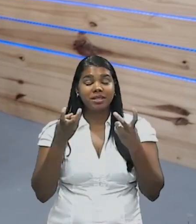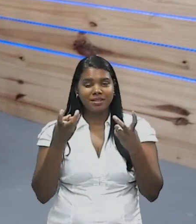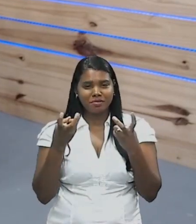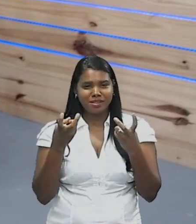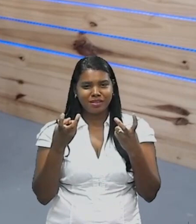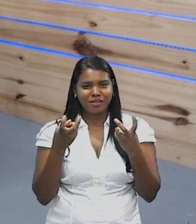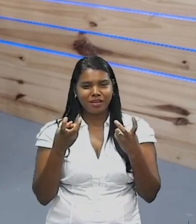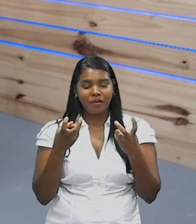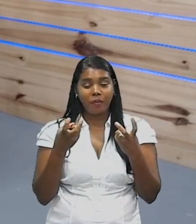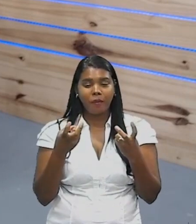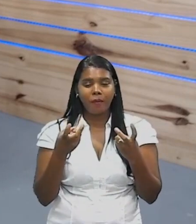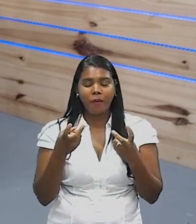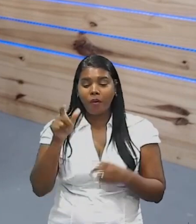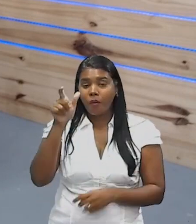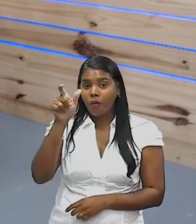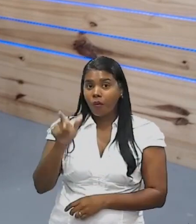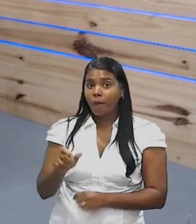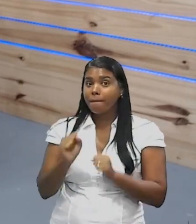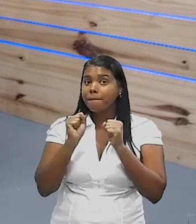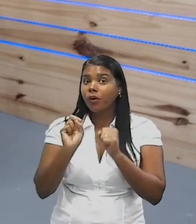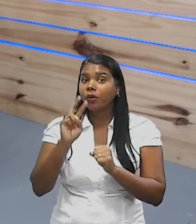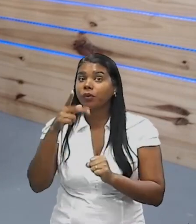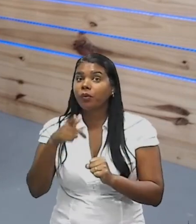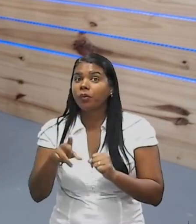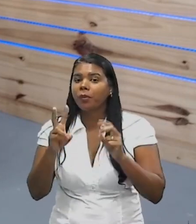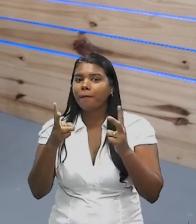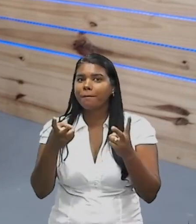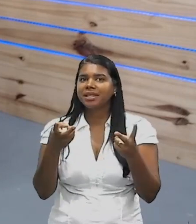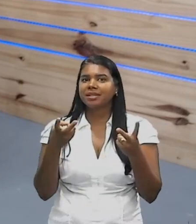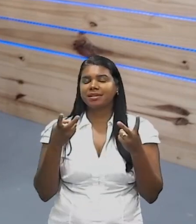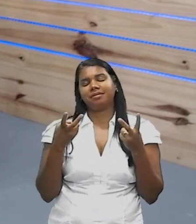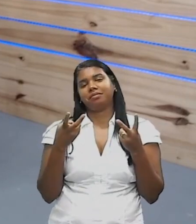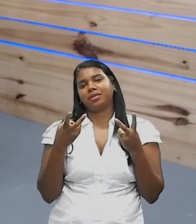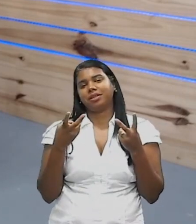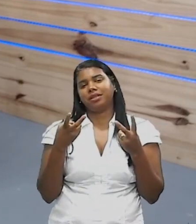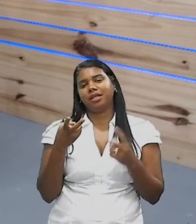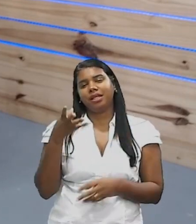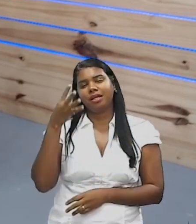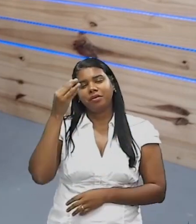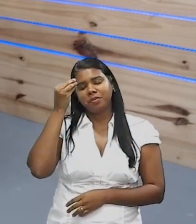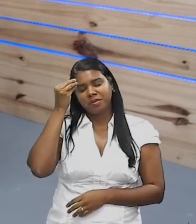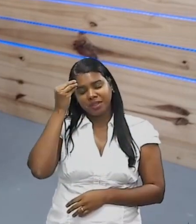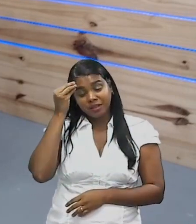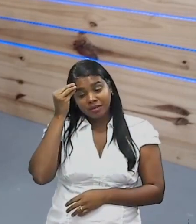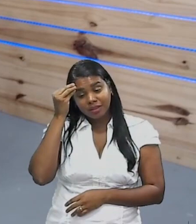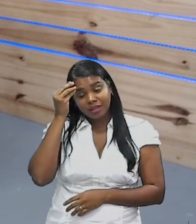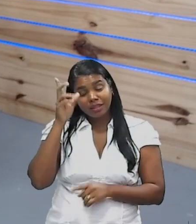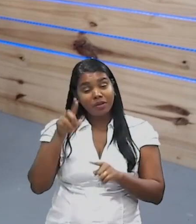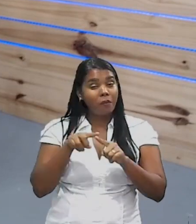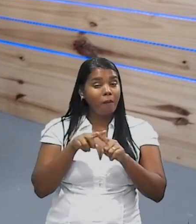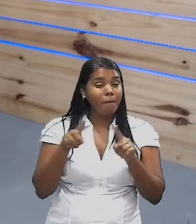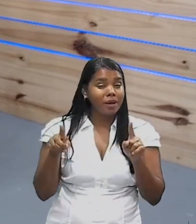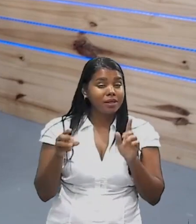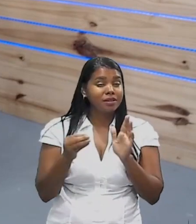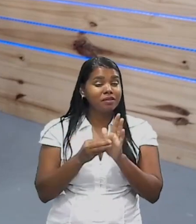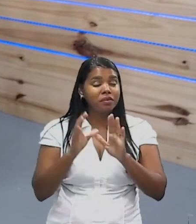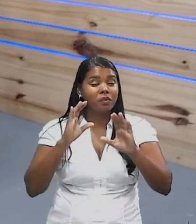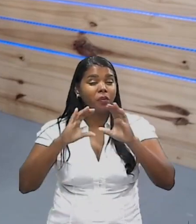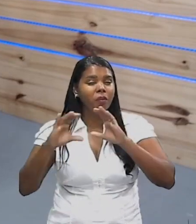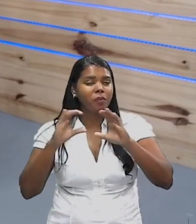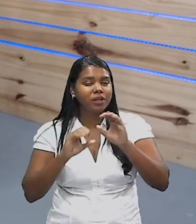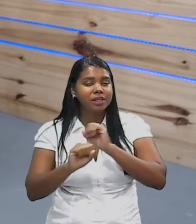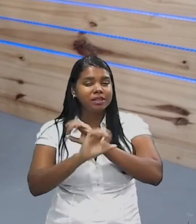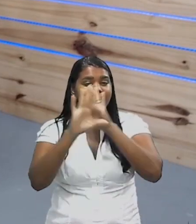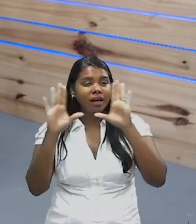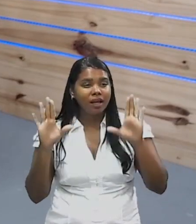O cliente pode perceber uma não conformidade que para ele, na concepção dele mas talvez seja uma falta de comunicação clara